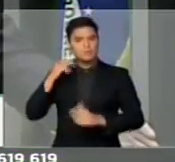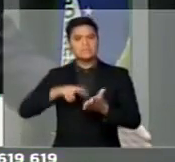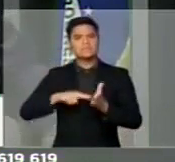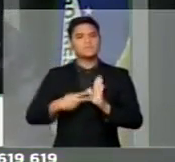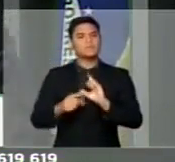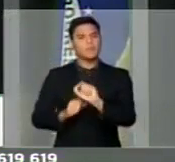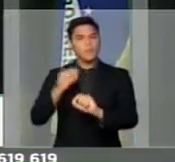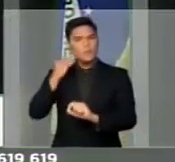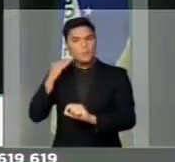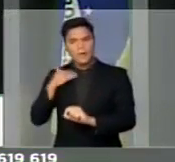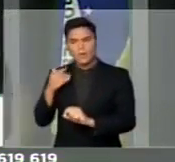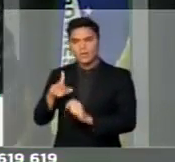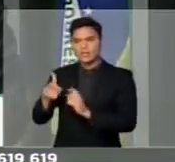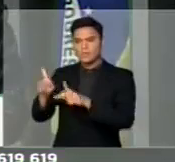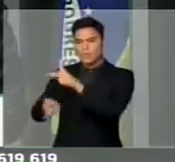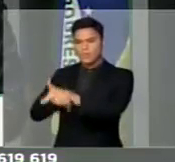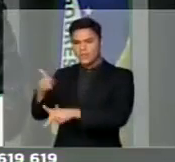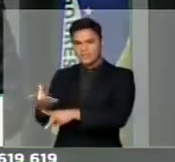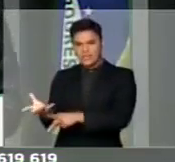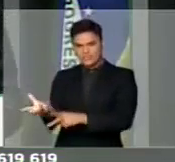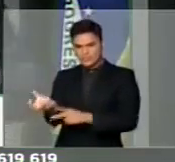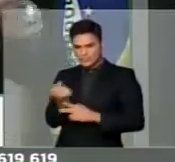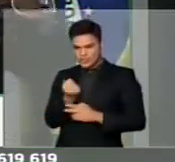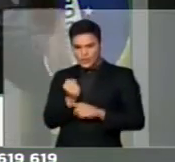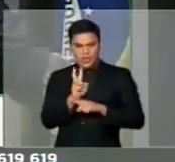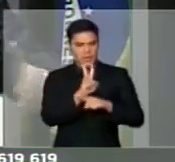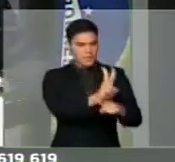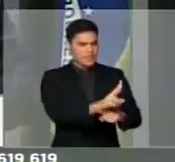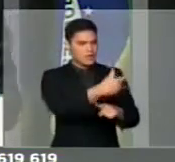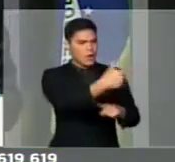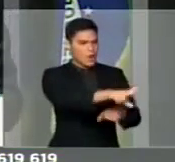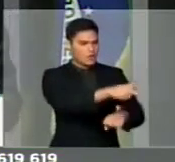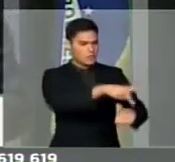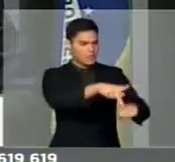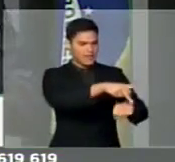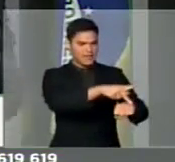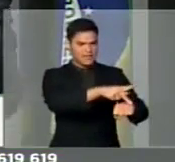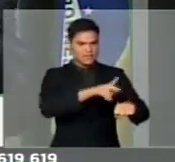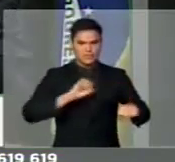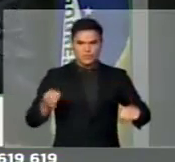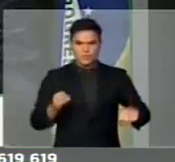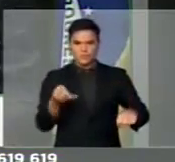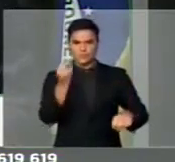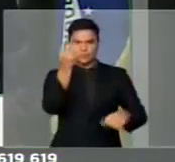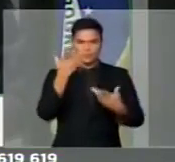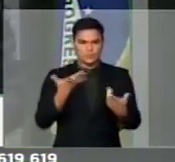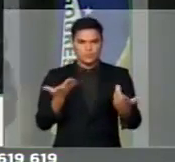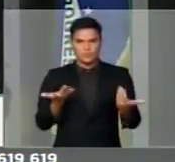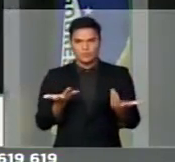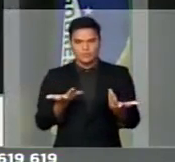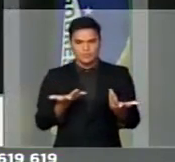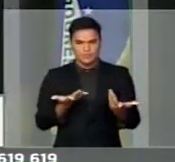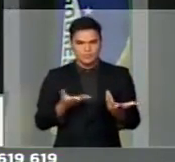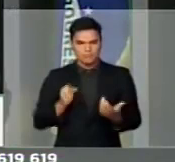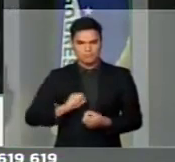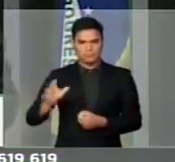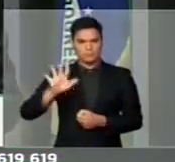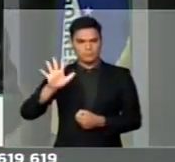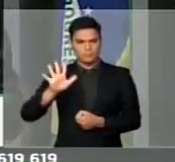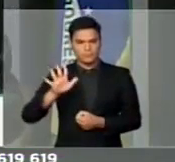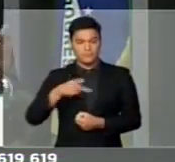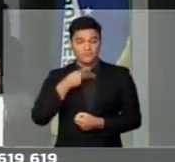dinheiro do brasileiro e empresta para outros países, com juros subsidiados, dizendo-se que é competitivo no mercado